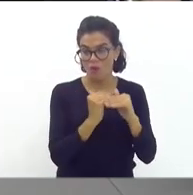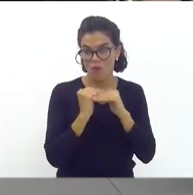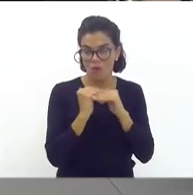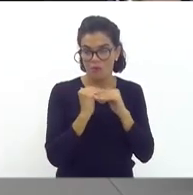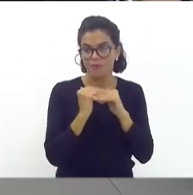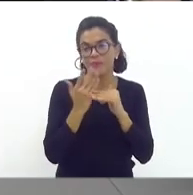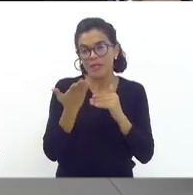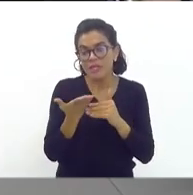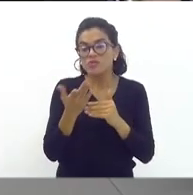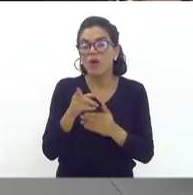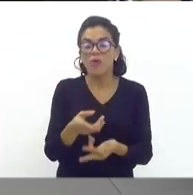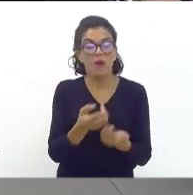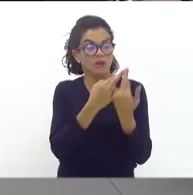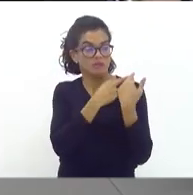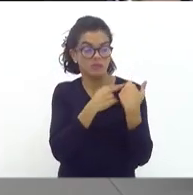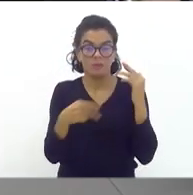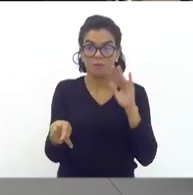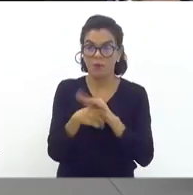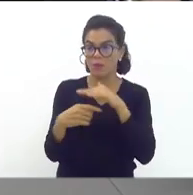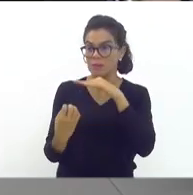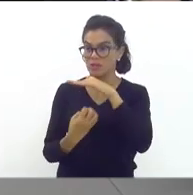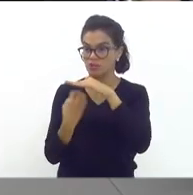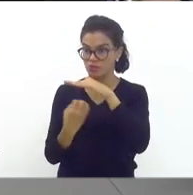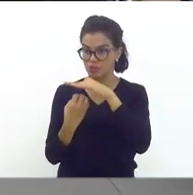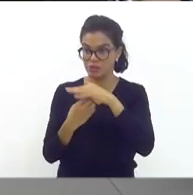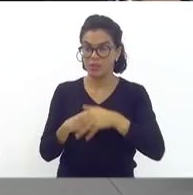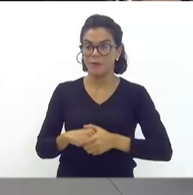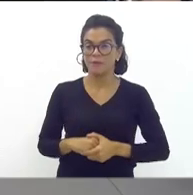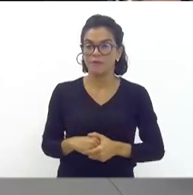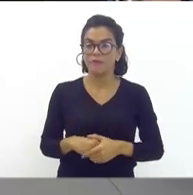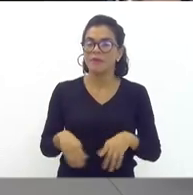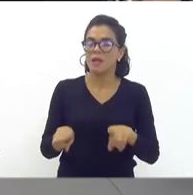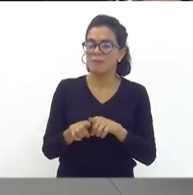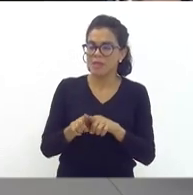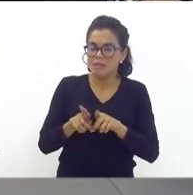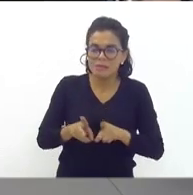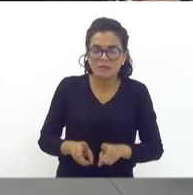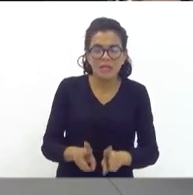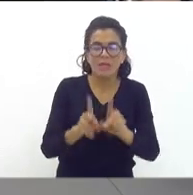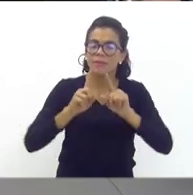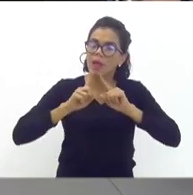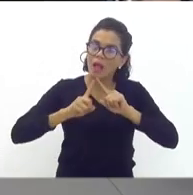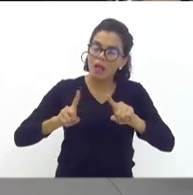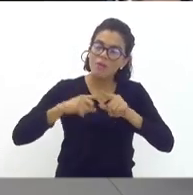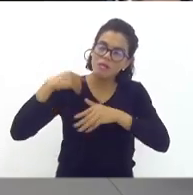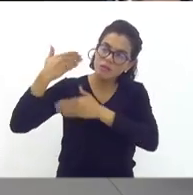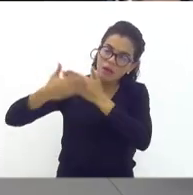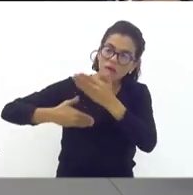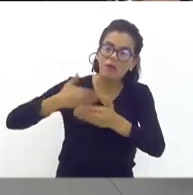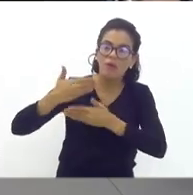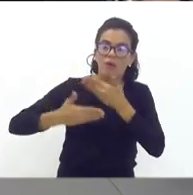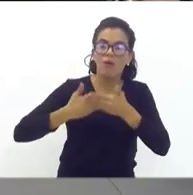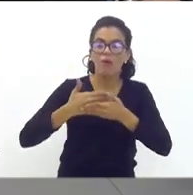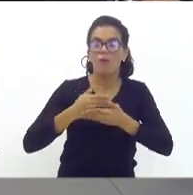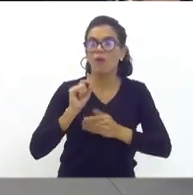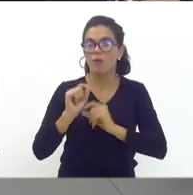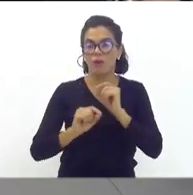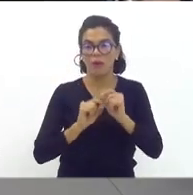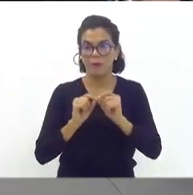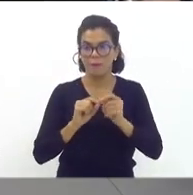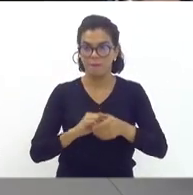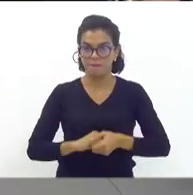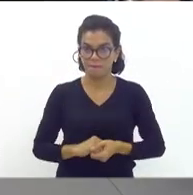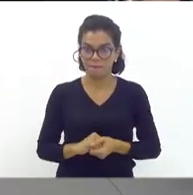é uma é uma atribuição da agência outra coisa que sempre se reclamou era que as